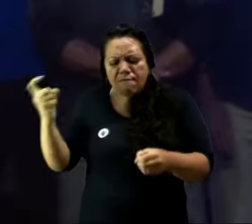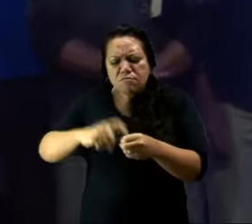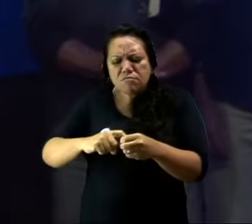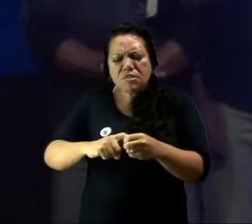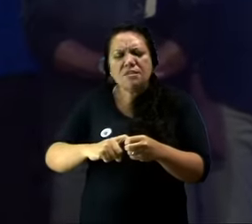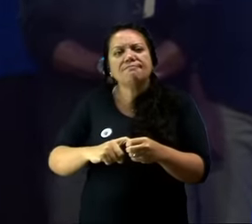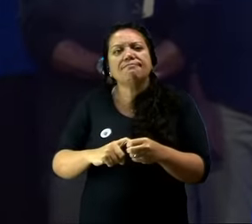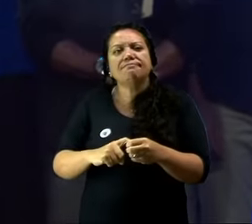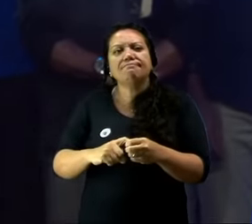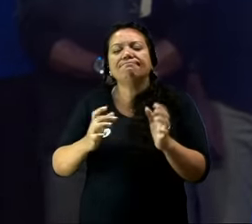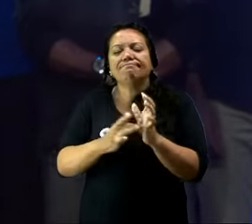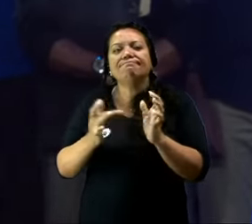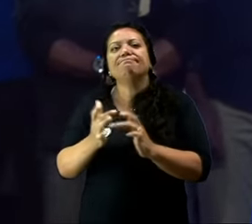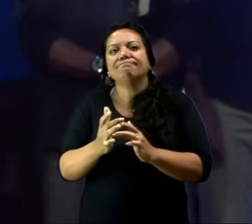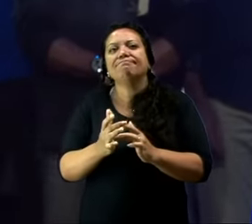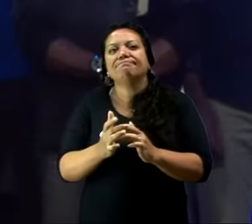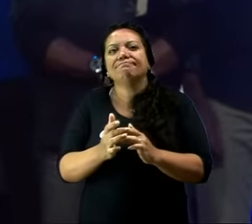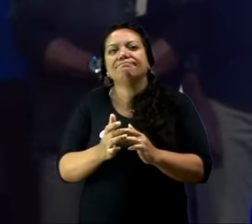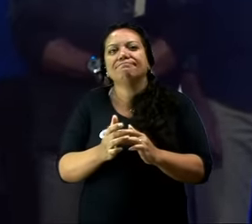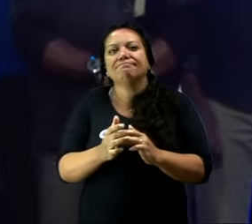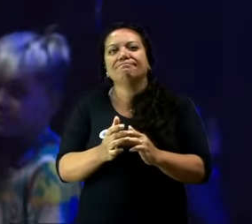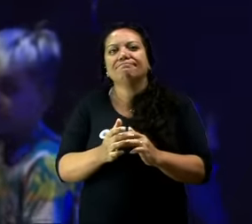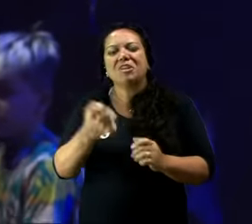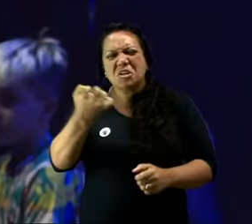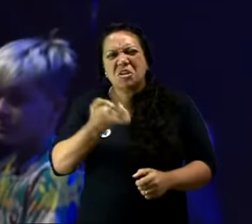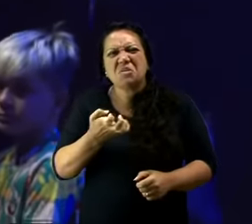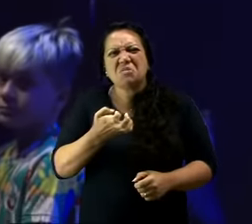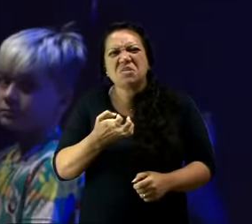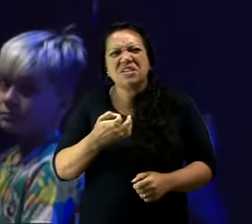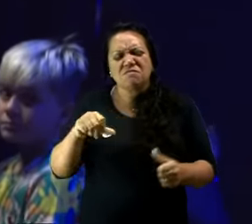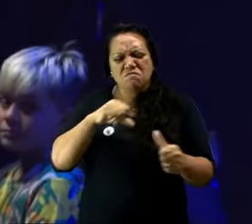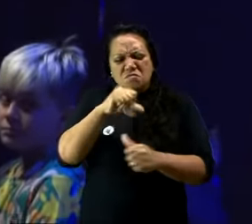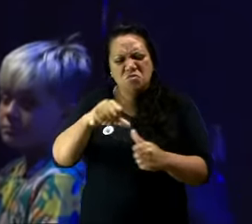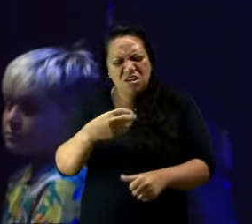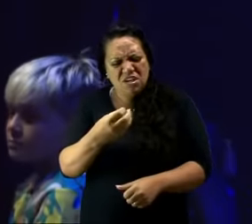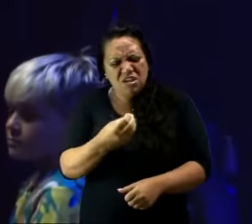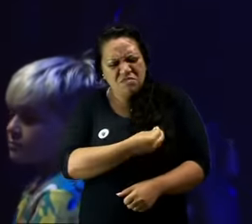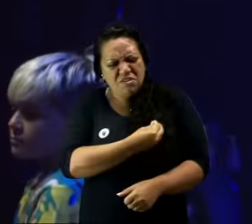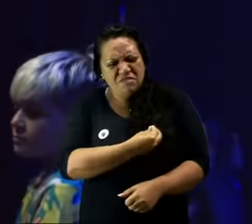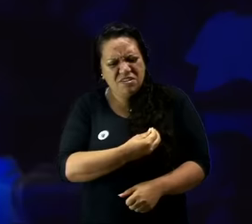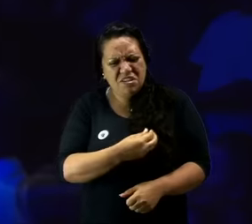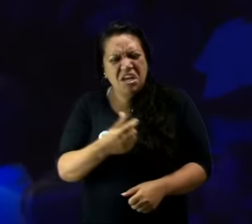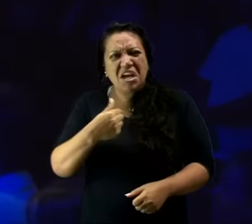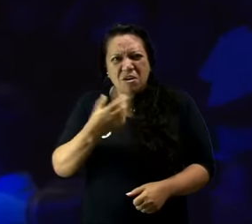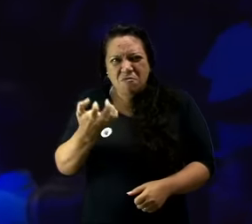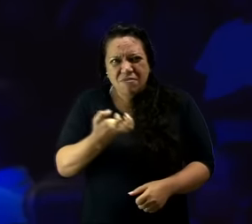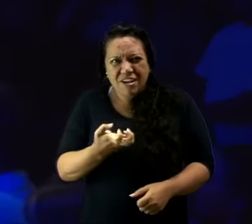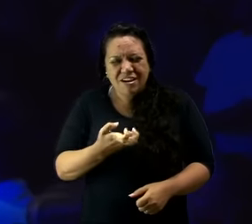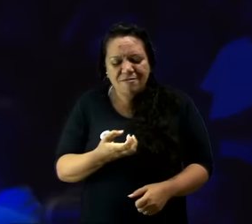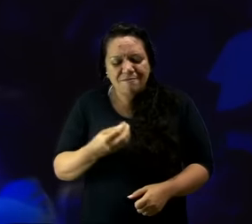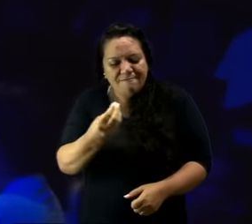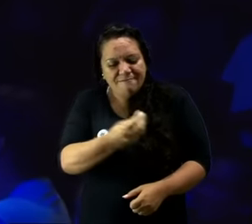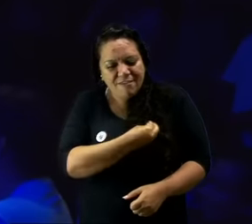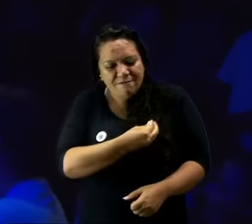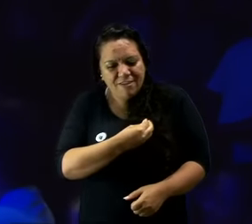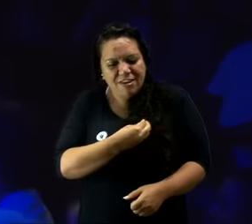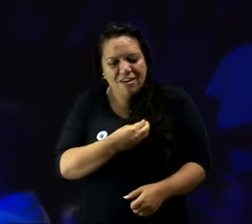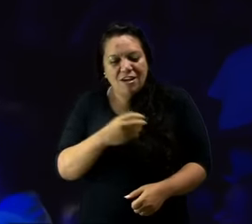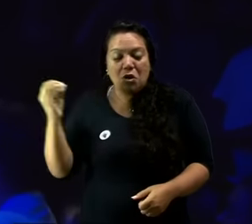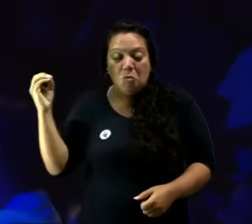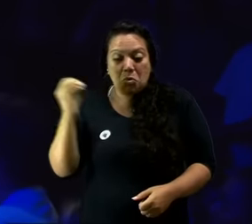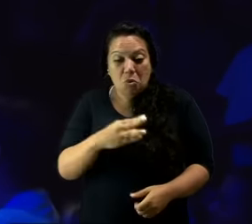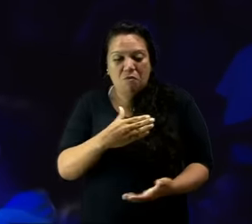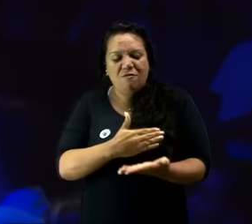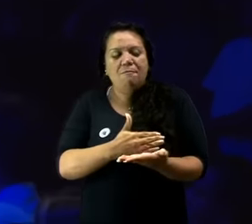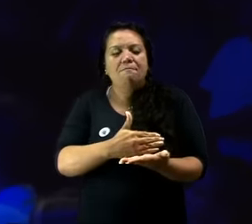quero, porque eu sei que eu preciso. Mas mais do que precisar, eu quero viver um novo começo.